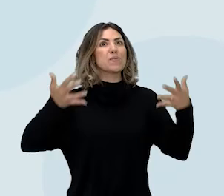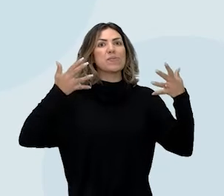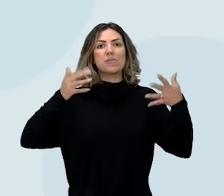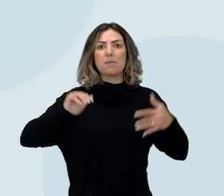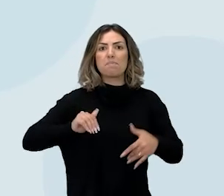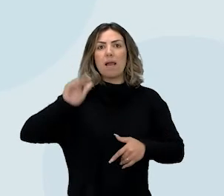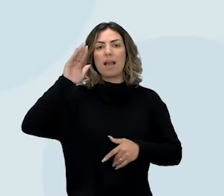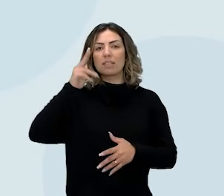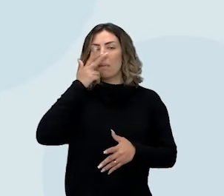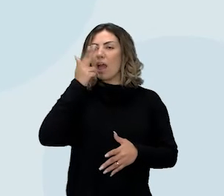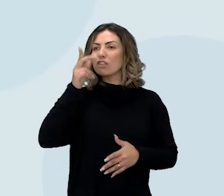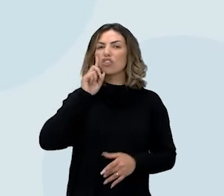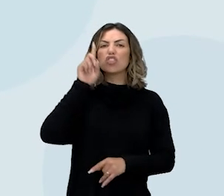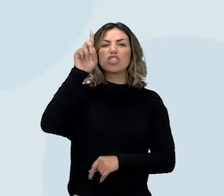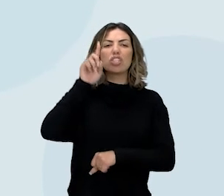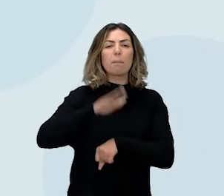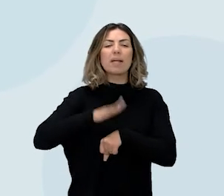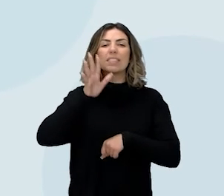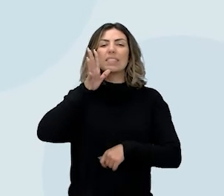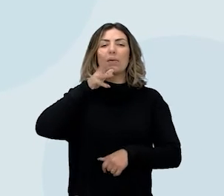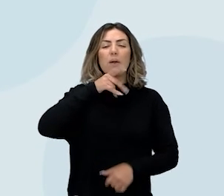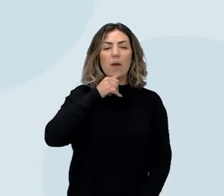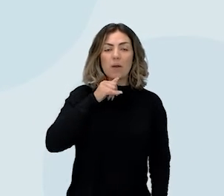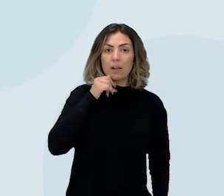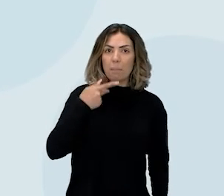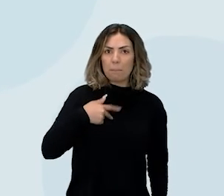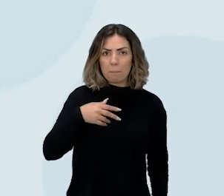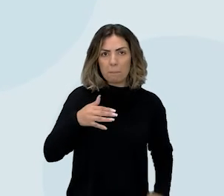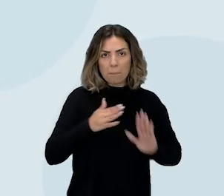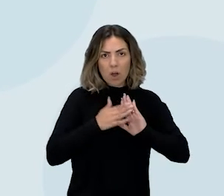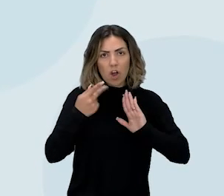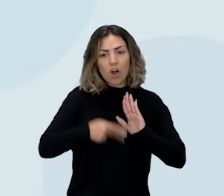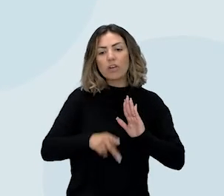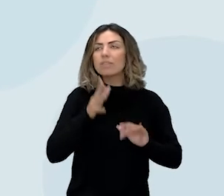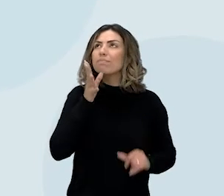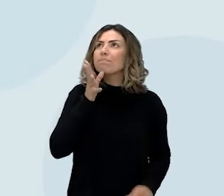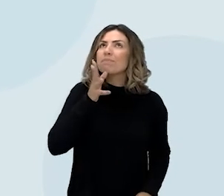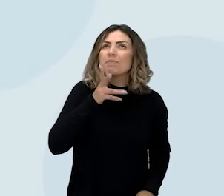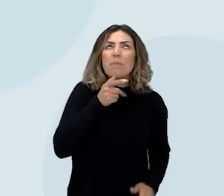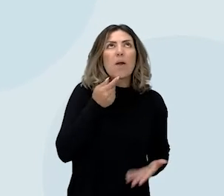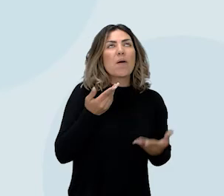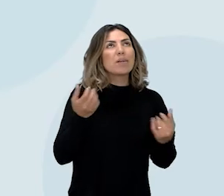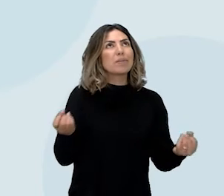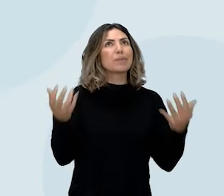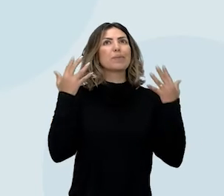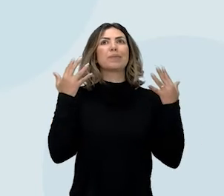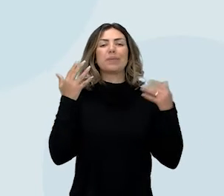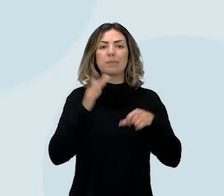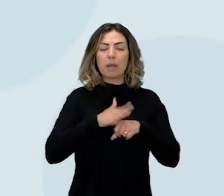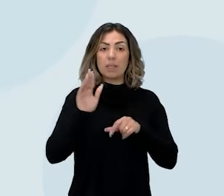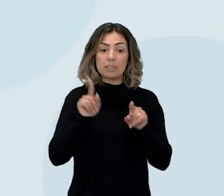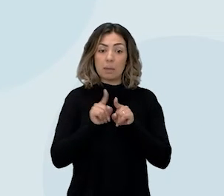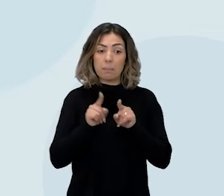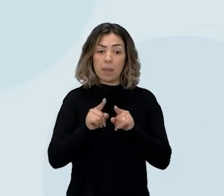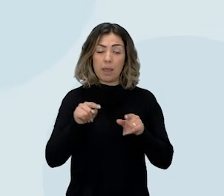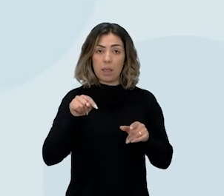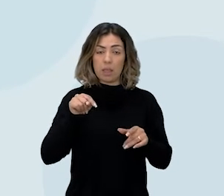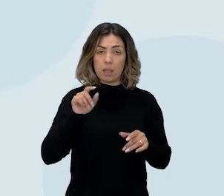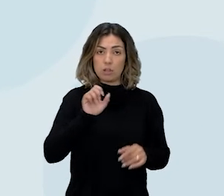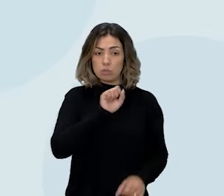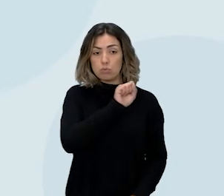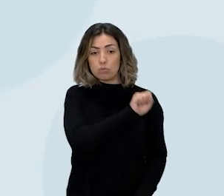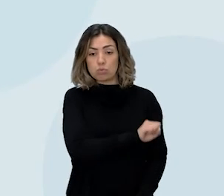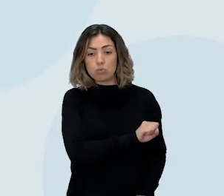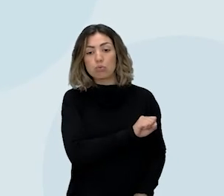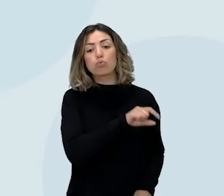dia mais longo, né, para a gente que mora aqui no hemisfério. Em contrapartida, lá do outro lado, no hemisfério sul, ó, esse